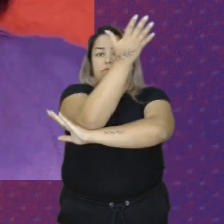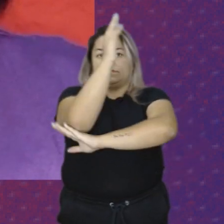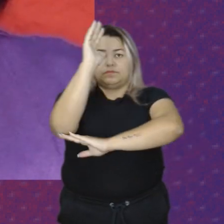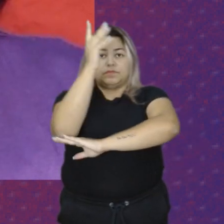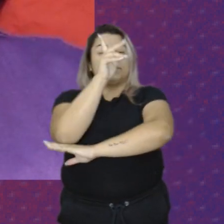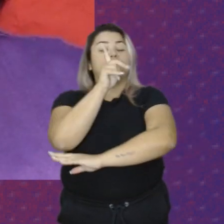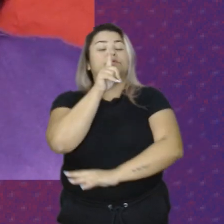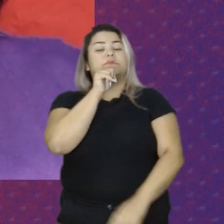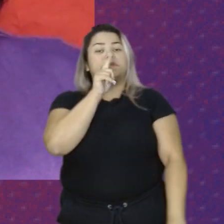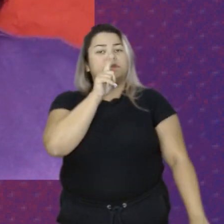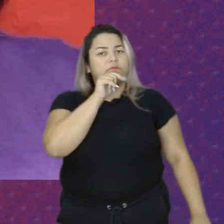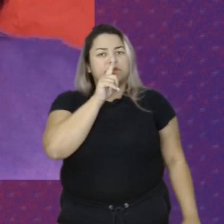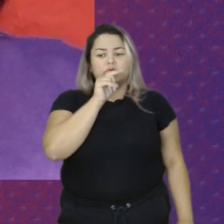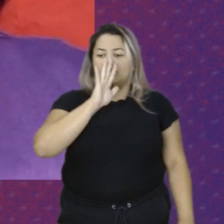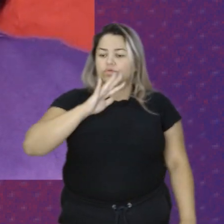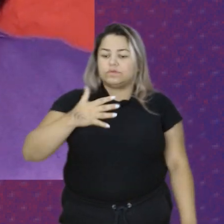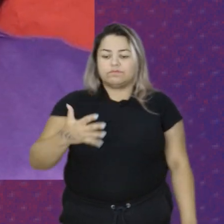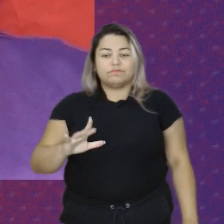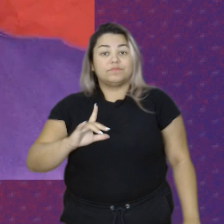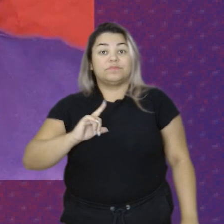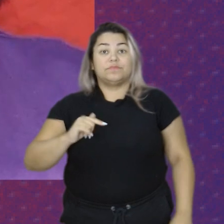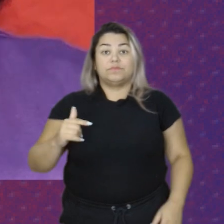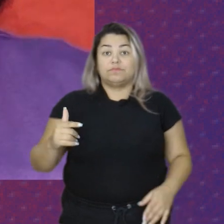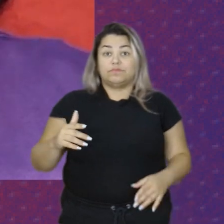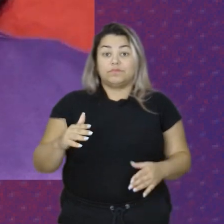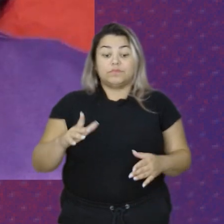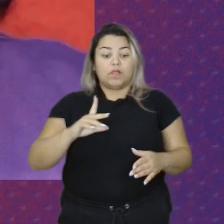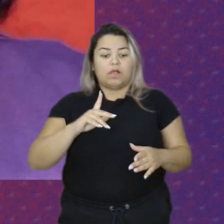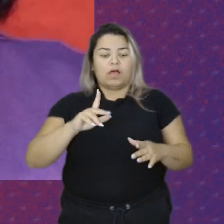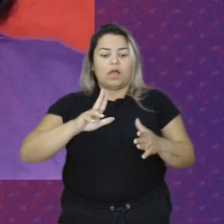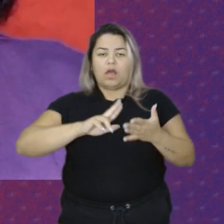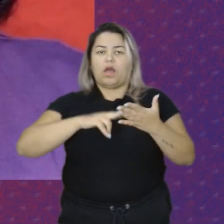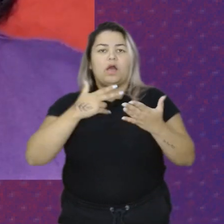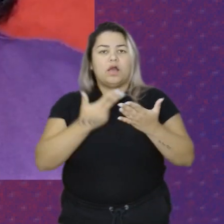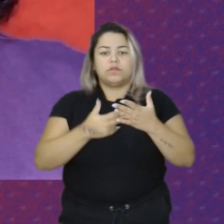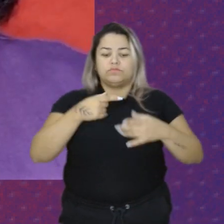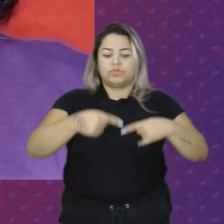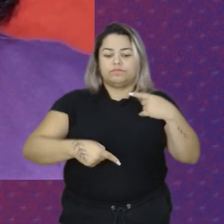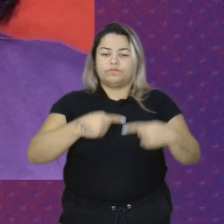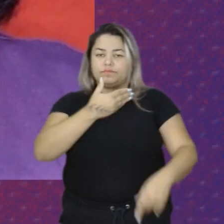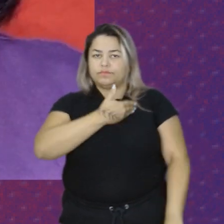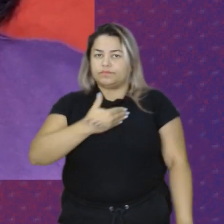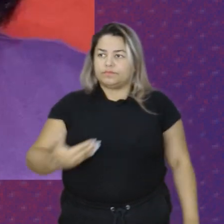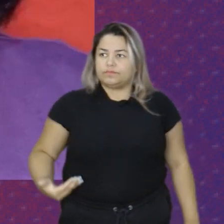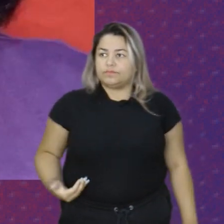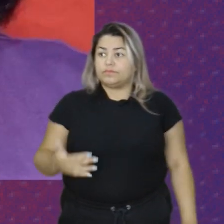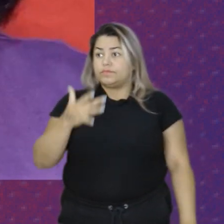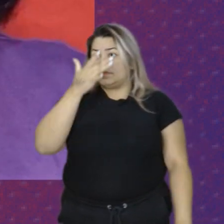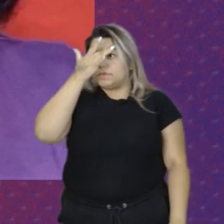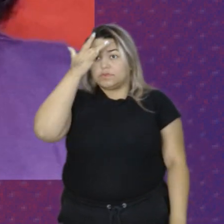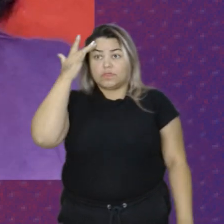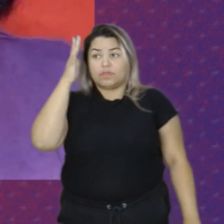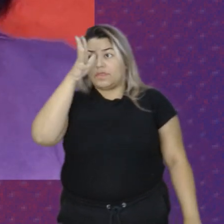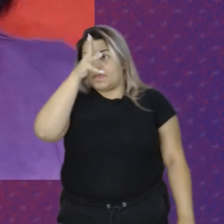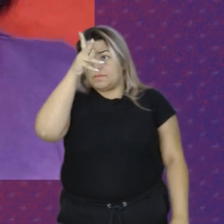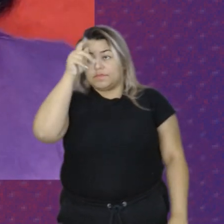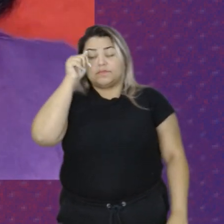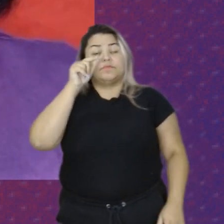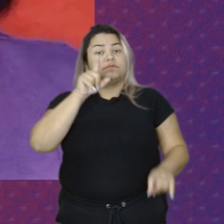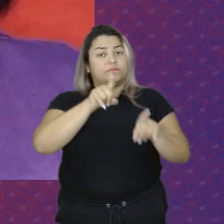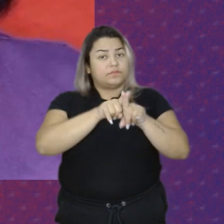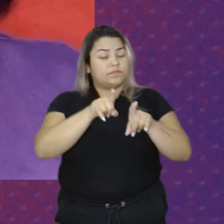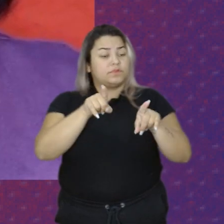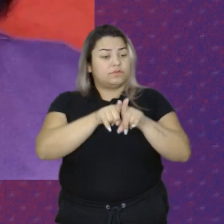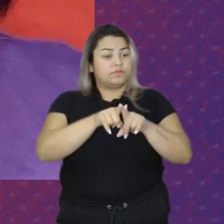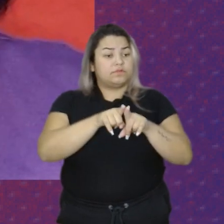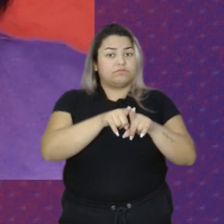rios, isso não tem se traduzido em políticas públicas também, Então, quem está na Amazônia, principalmente, que está nos